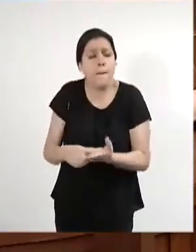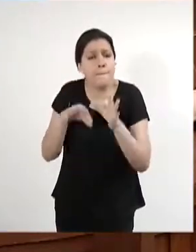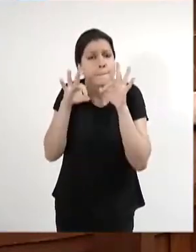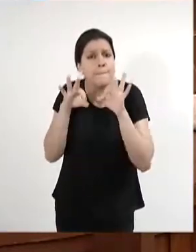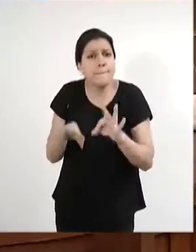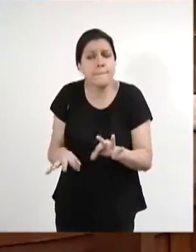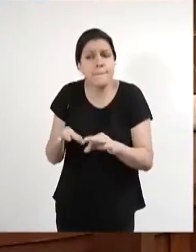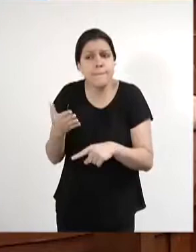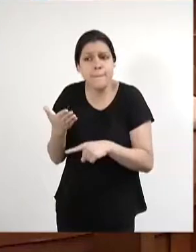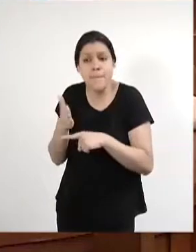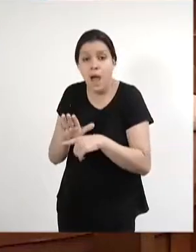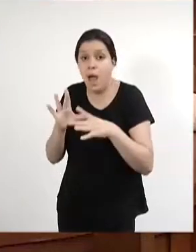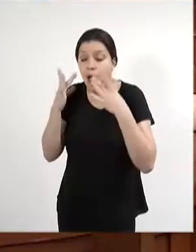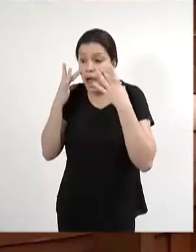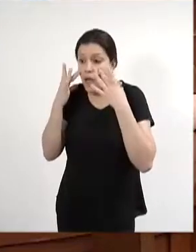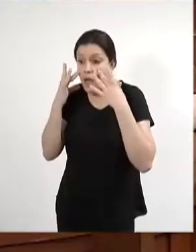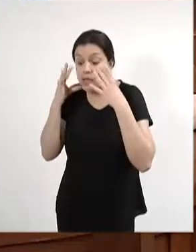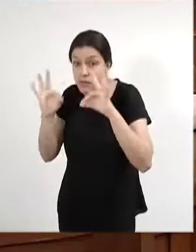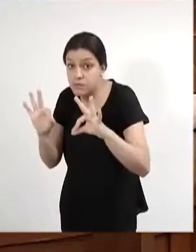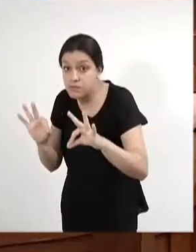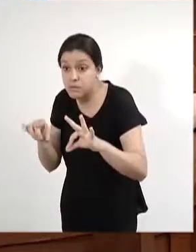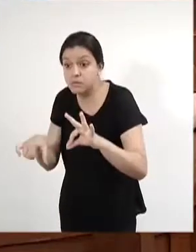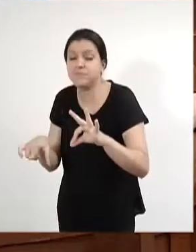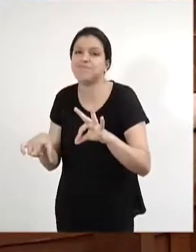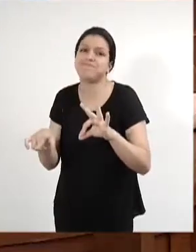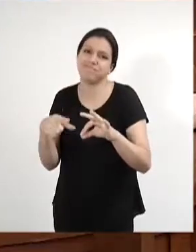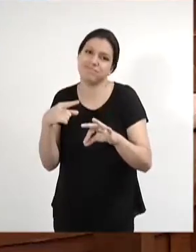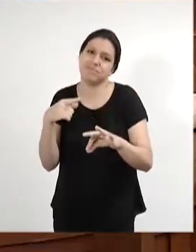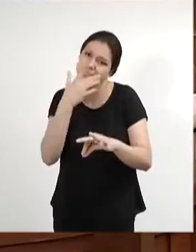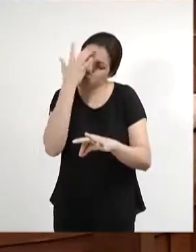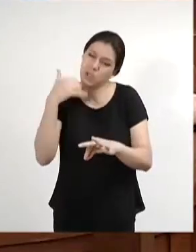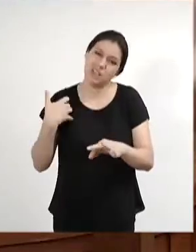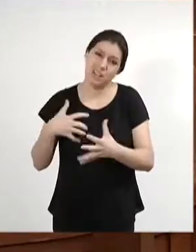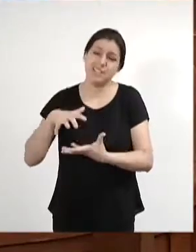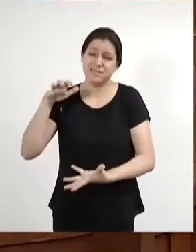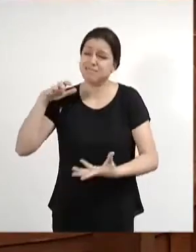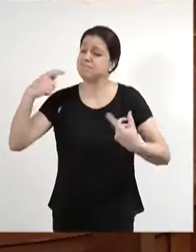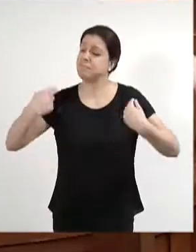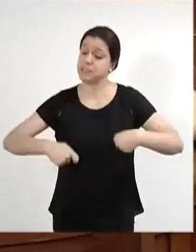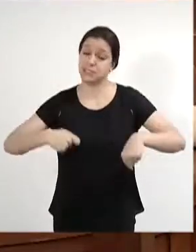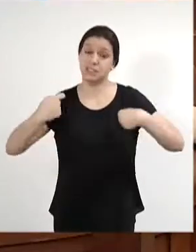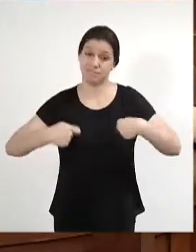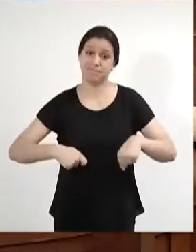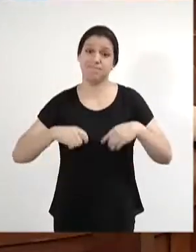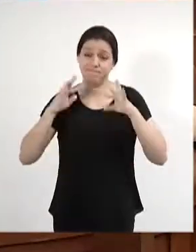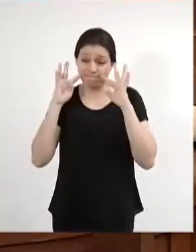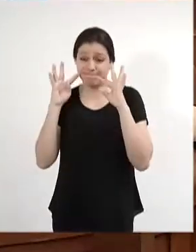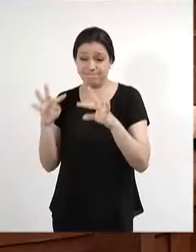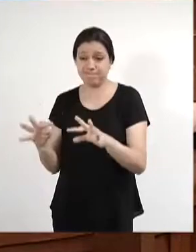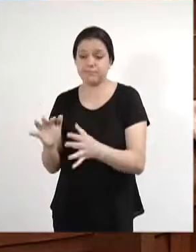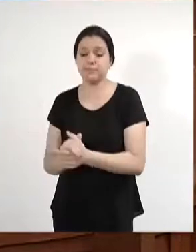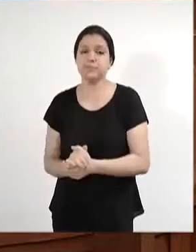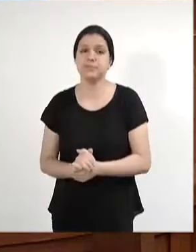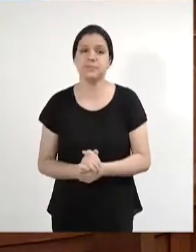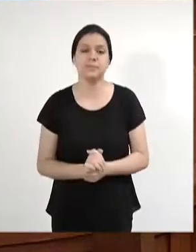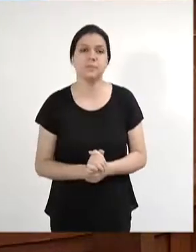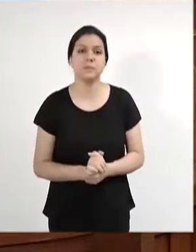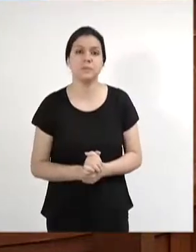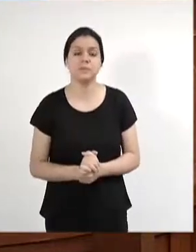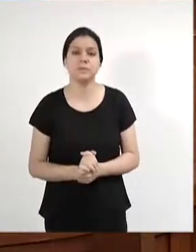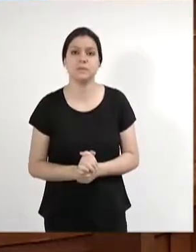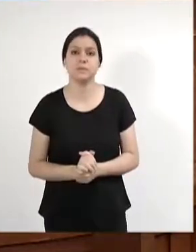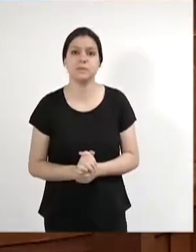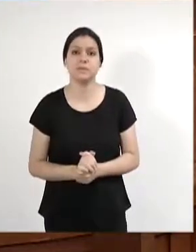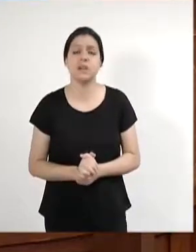comprometimento, a atenção que os idosos necessitam. Essa é uma demanda